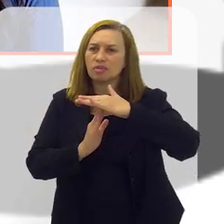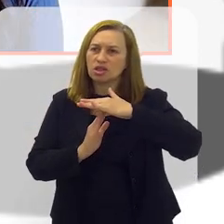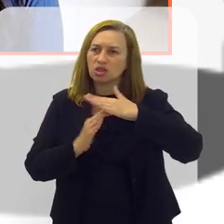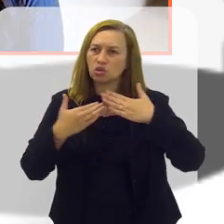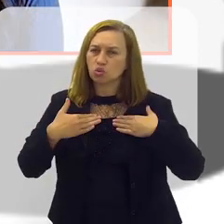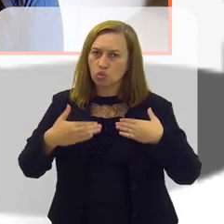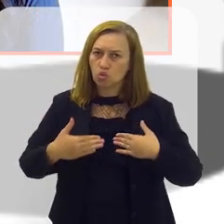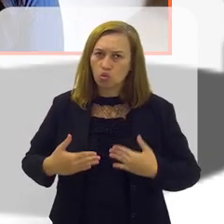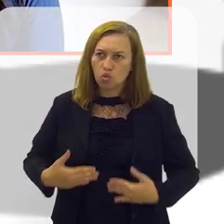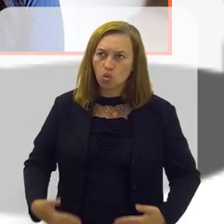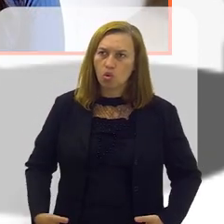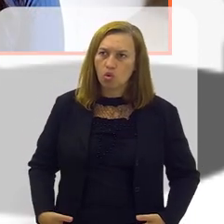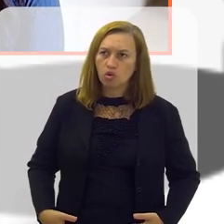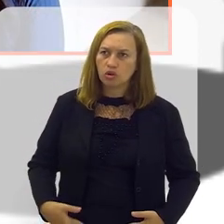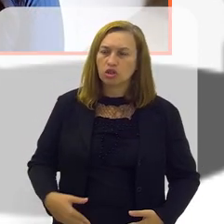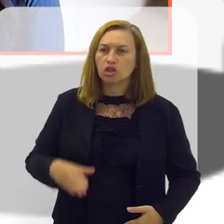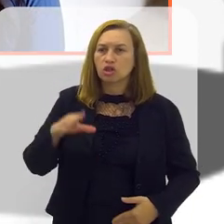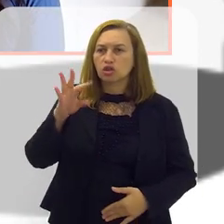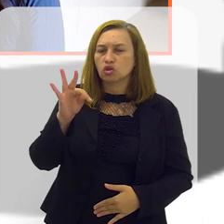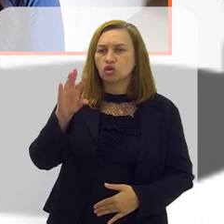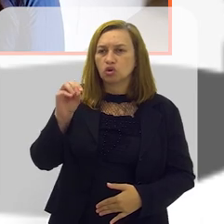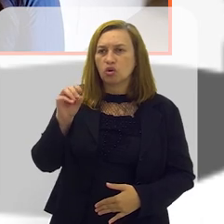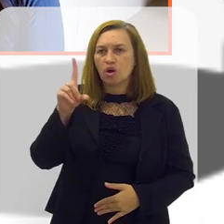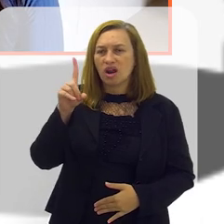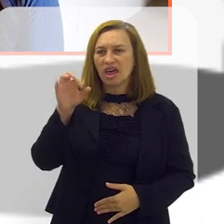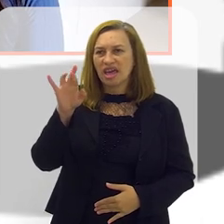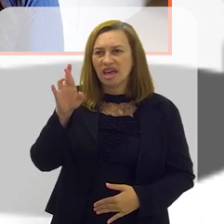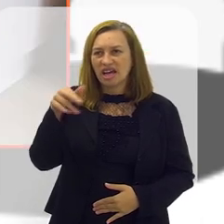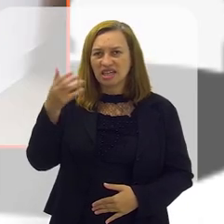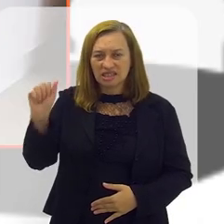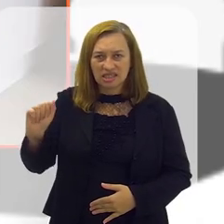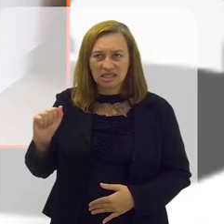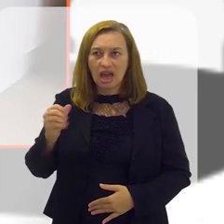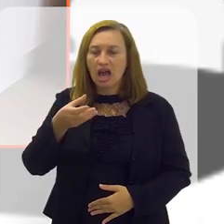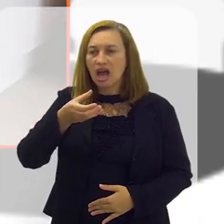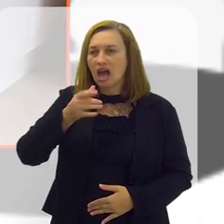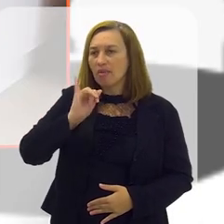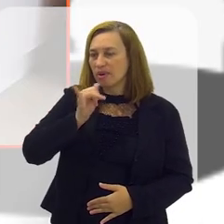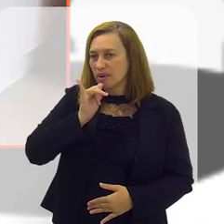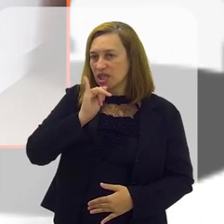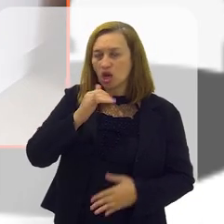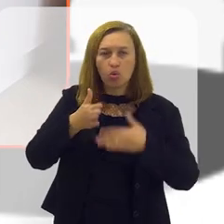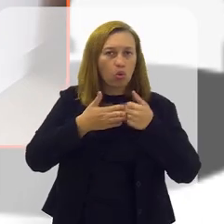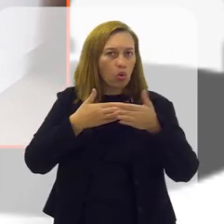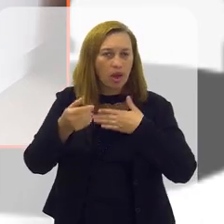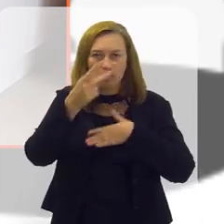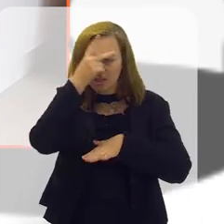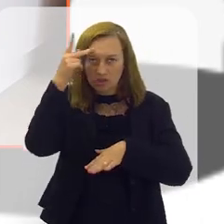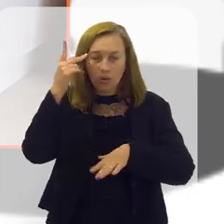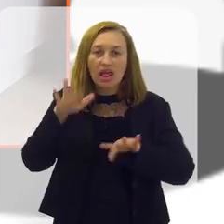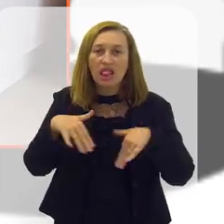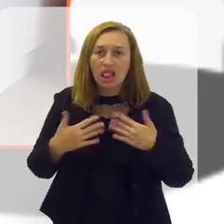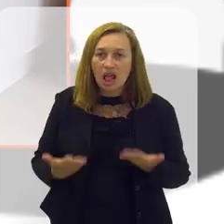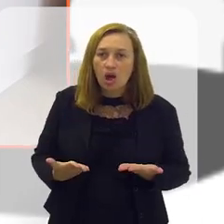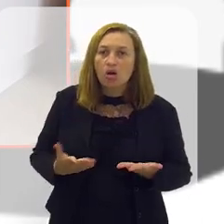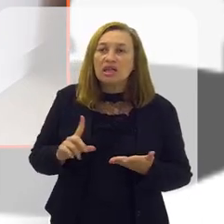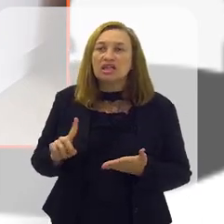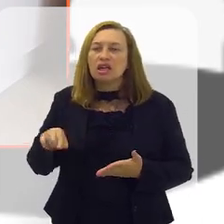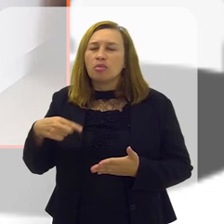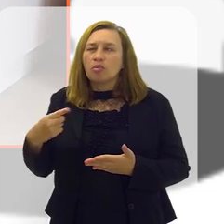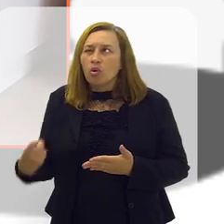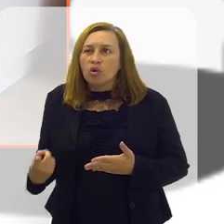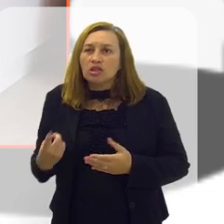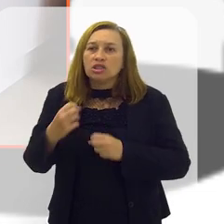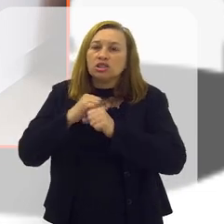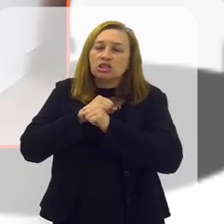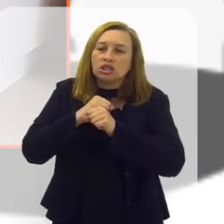corpo, um limite de tolerância à bebida alcoólica. Isso qualquer pessoa. Então, depois